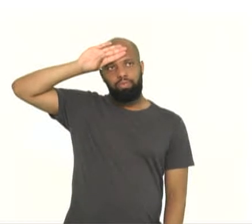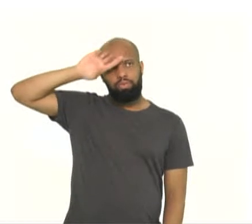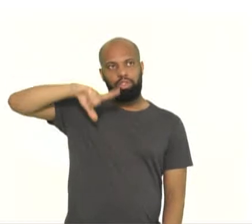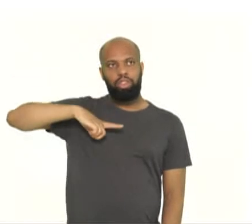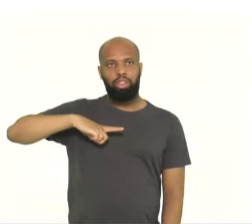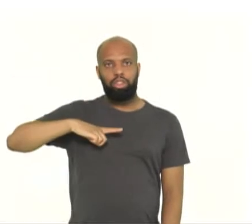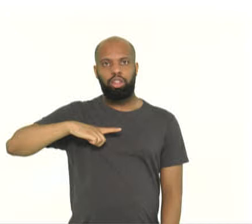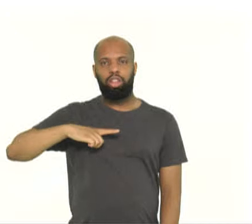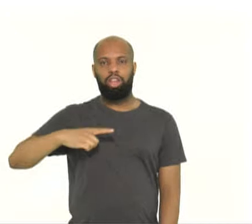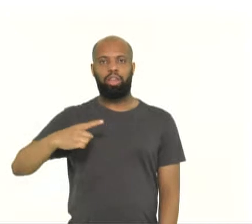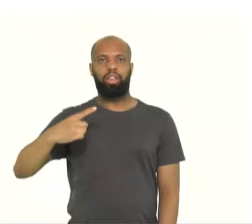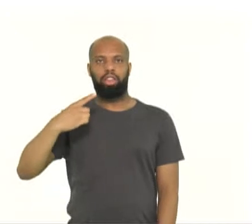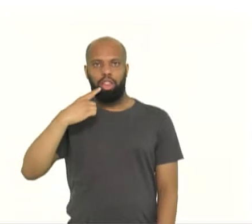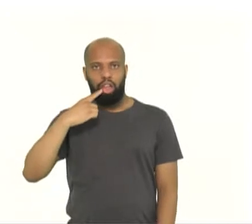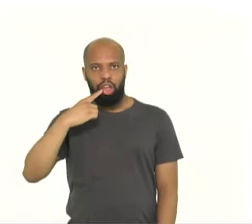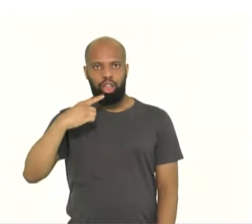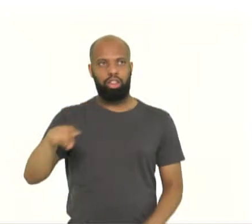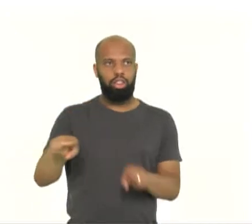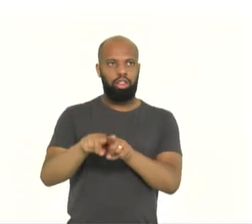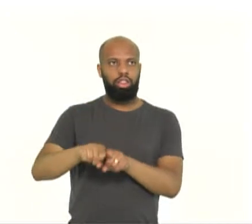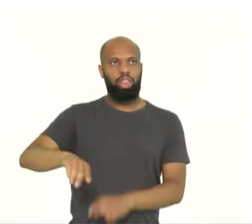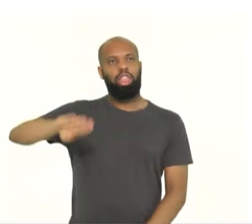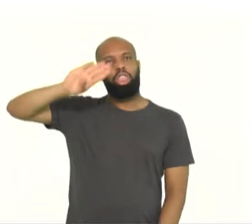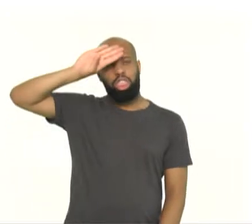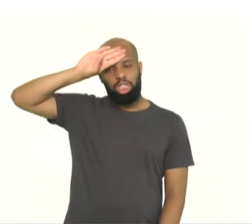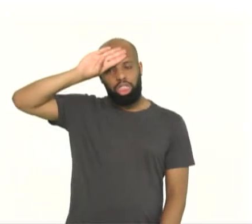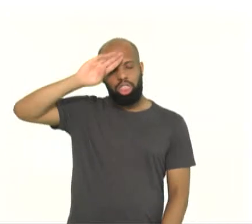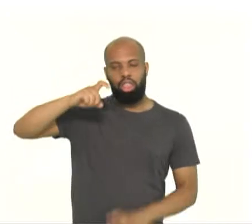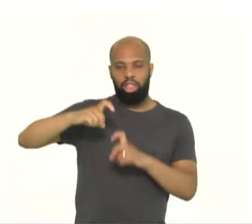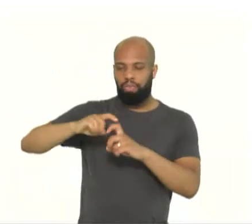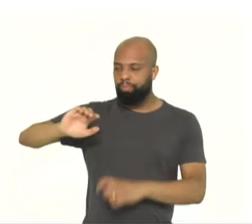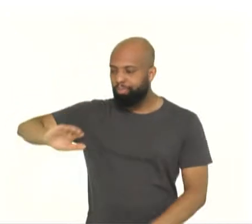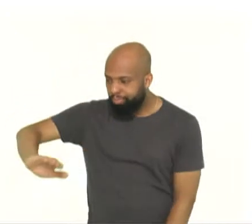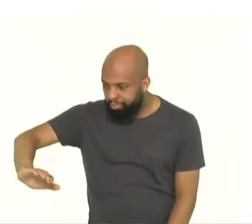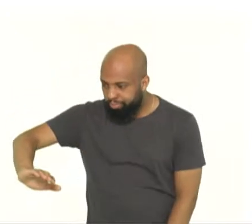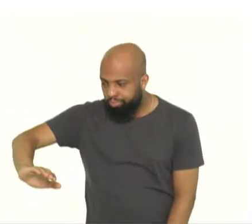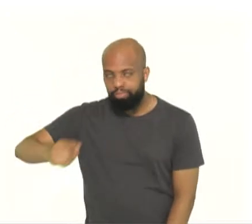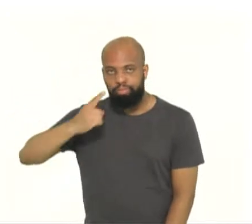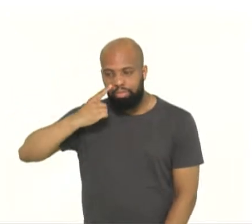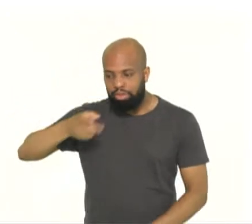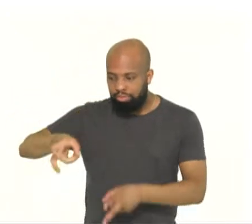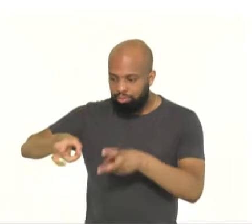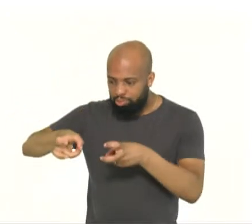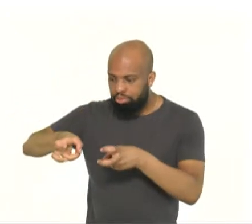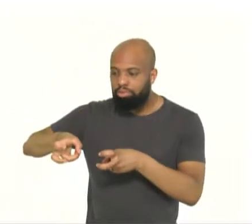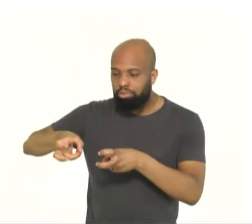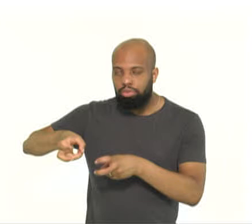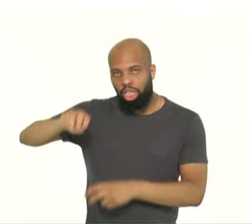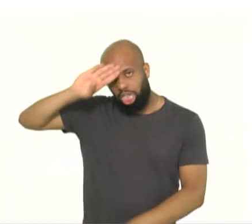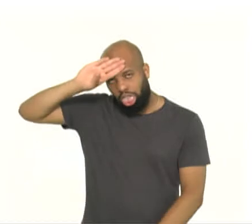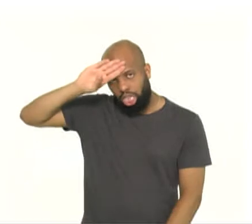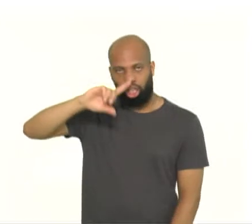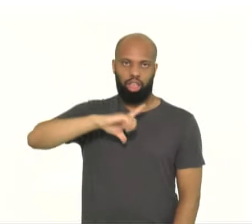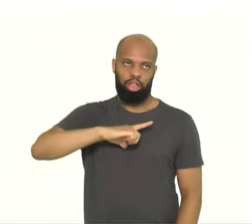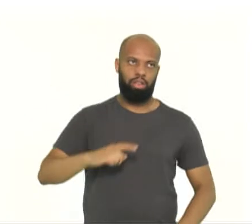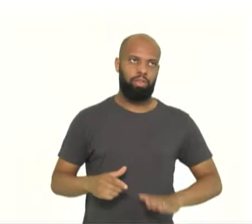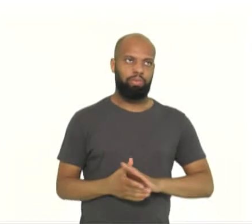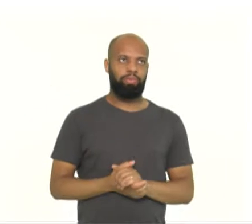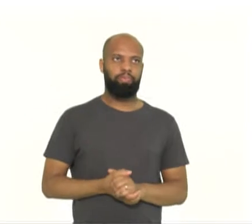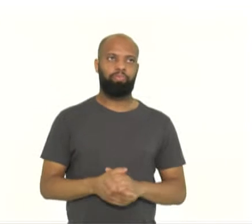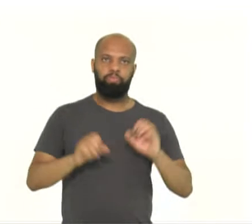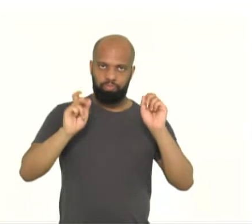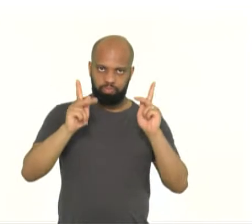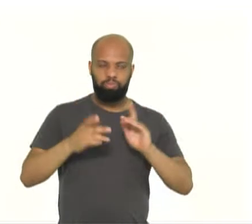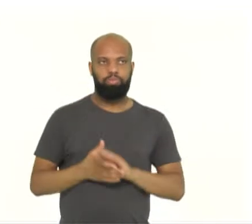na boca, né? A mão do médico, provavelmente de um médico, sobre sua testa para indicar febre.